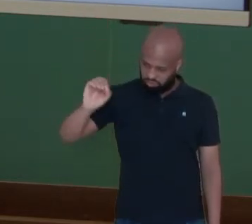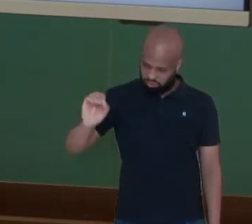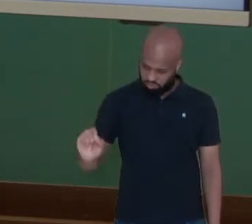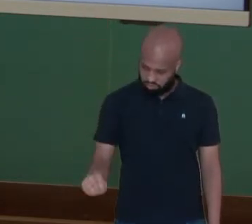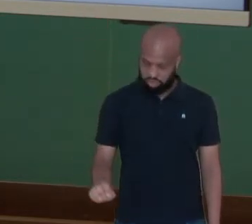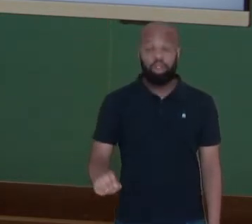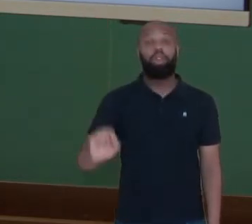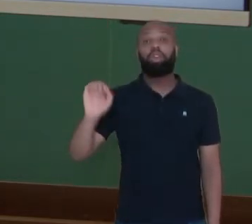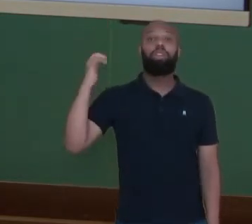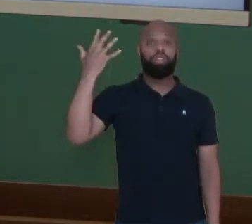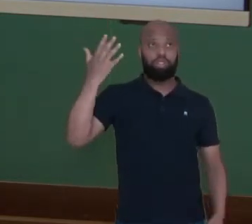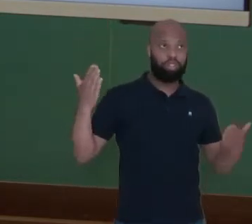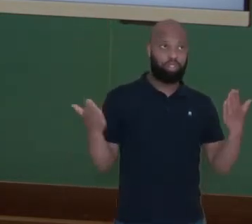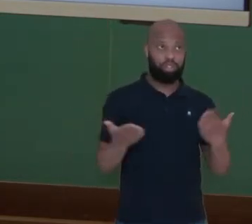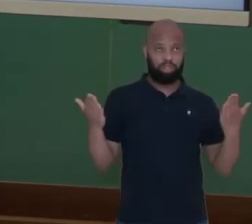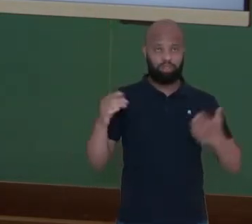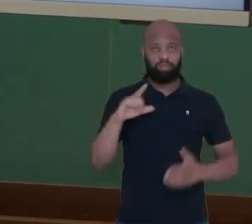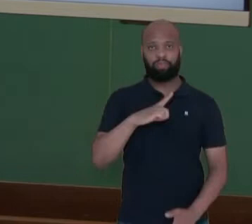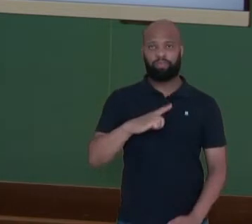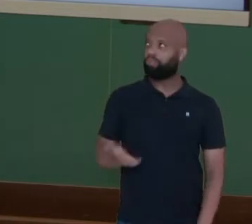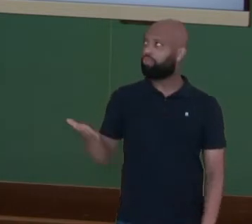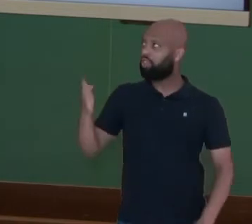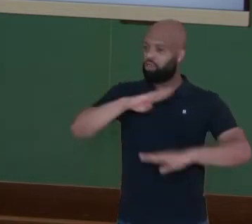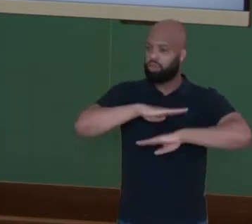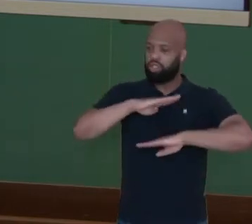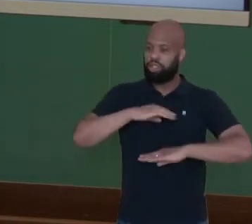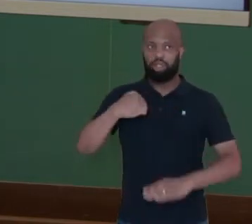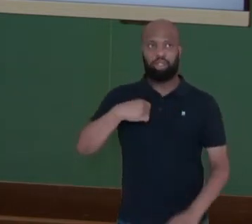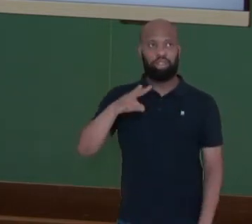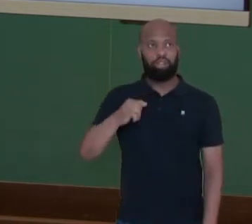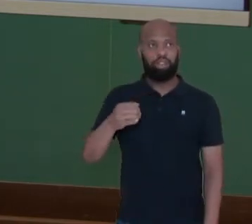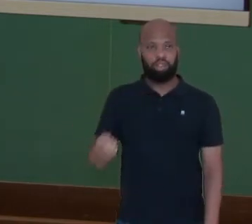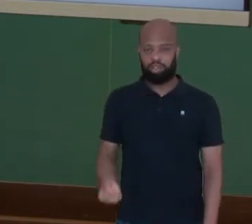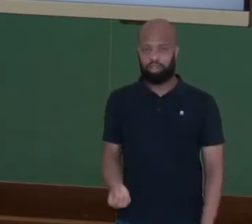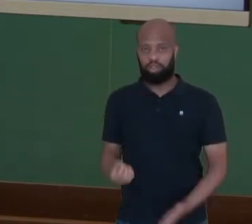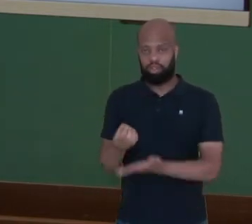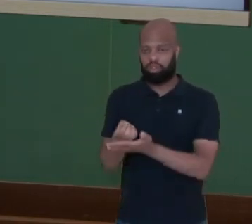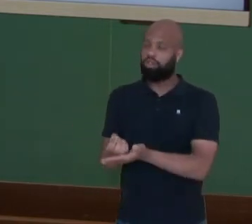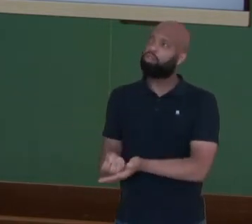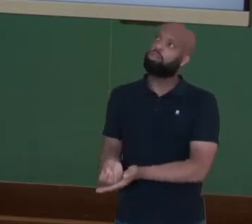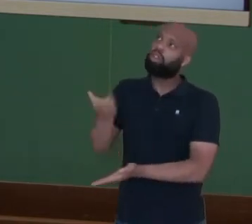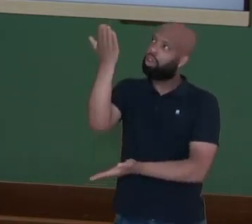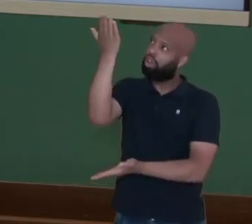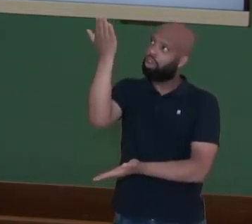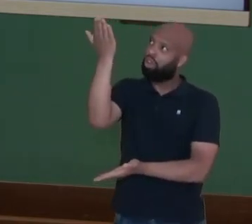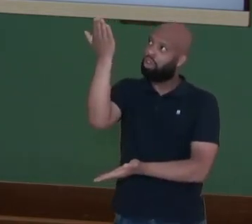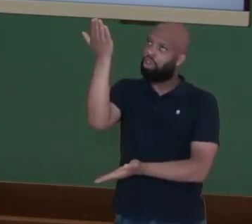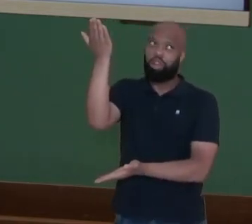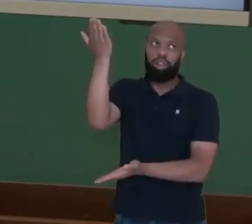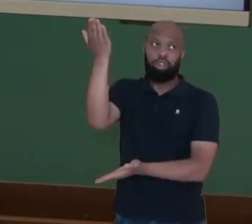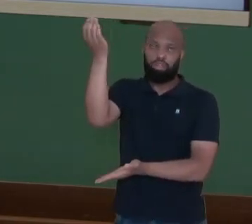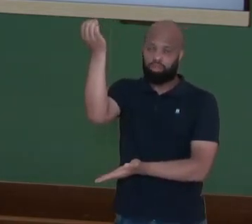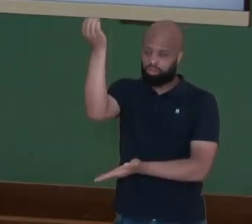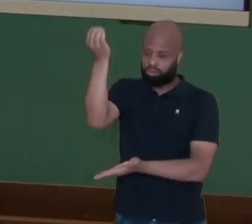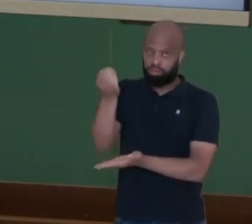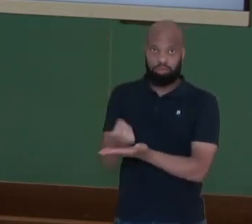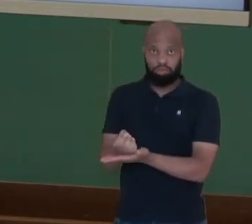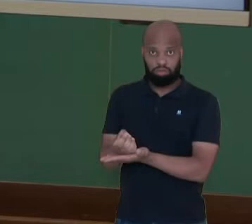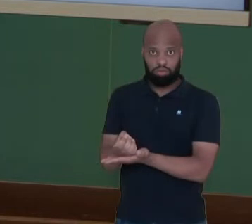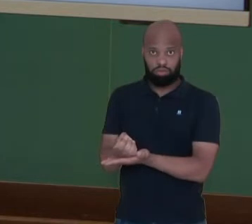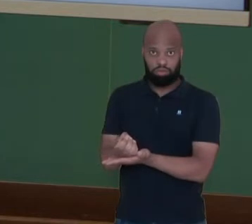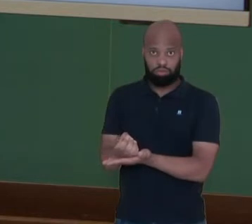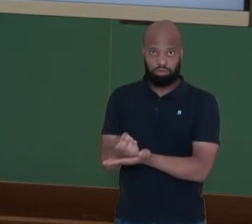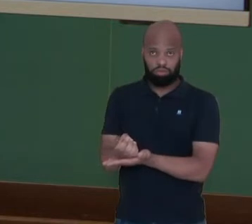acontecendo? Nessa situação, por exemplo, de eu lançar uma bolinha, acompanha aqui, ó, lancei a bolinha, coisa muito boba. Ela sobe e